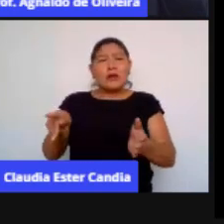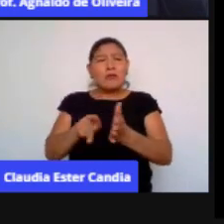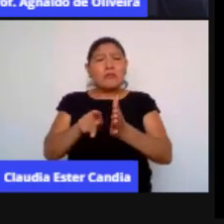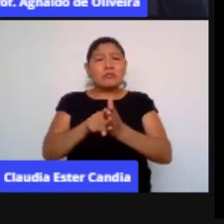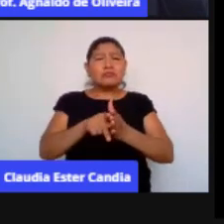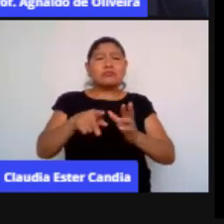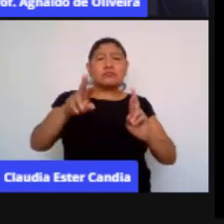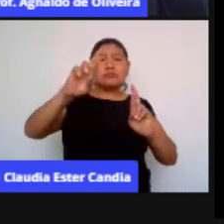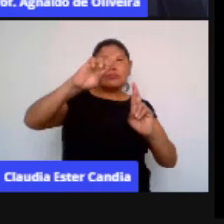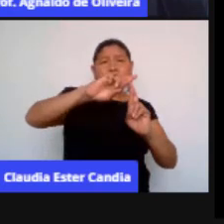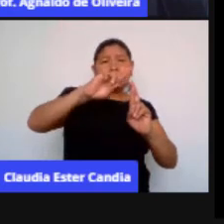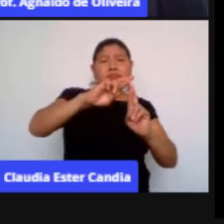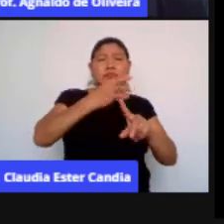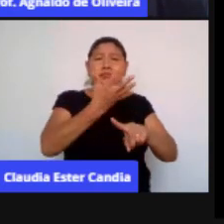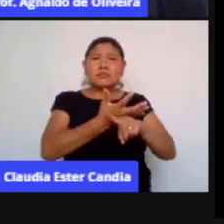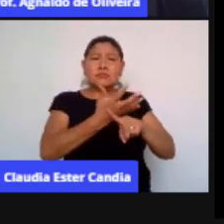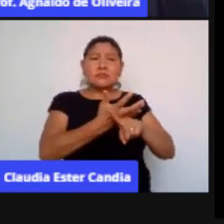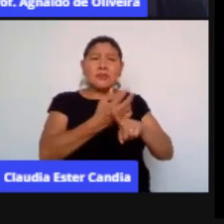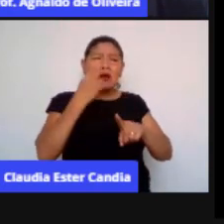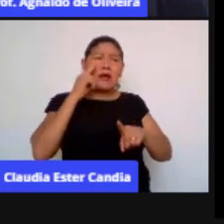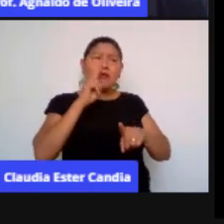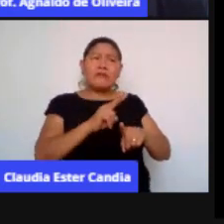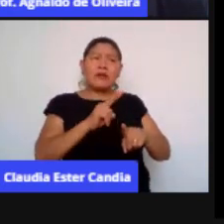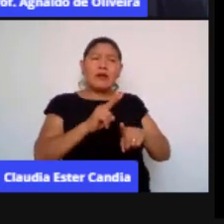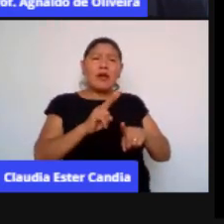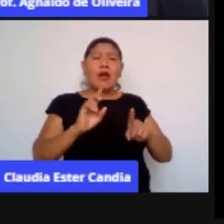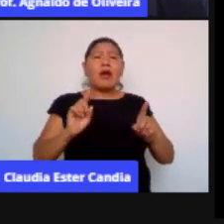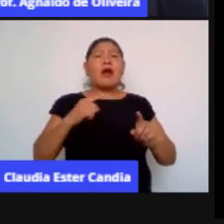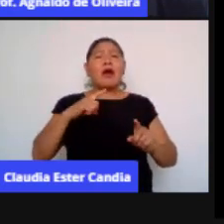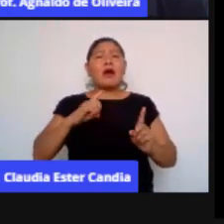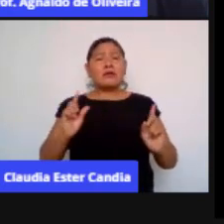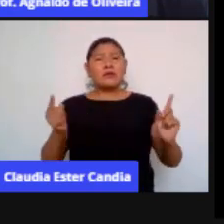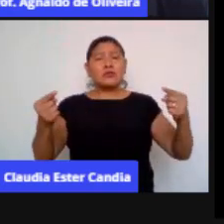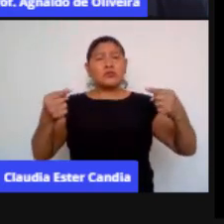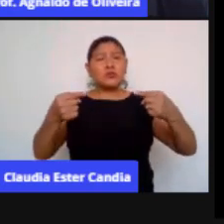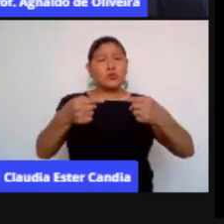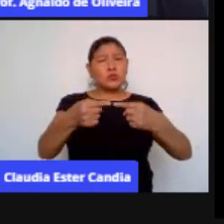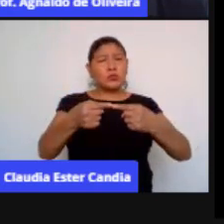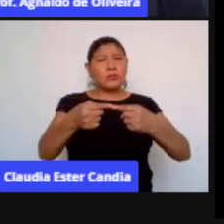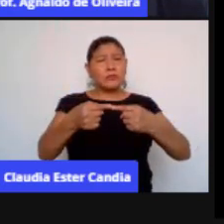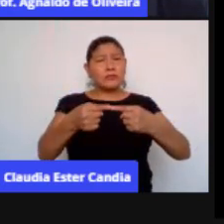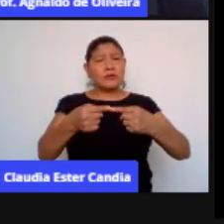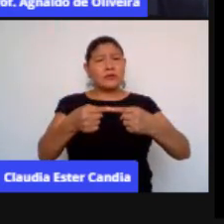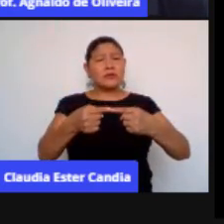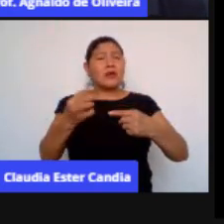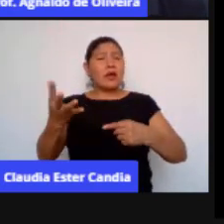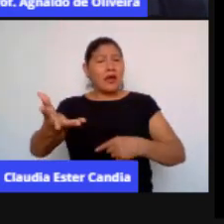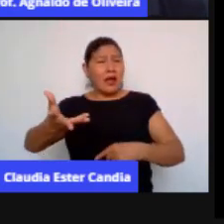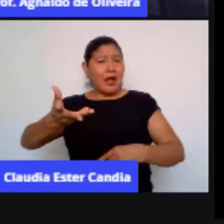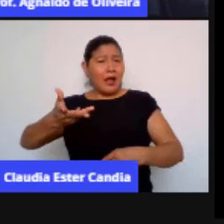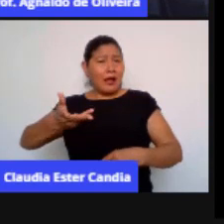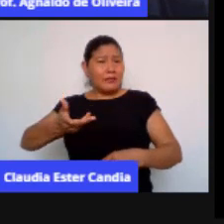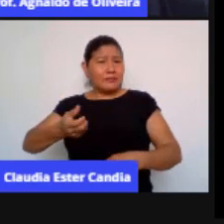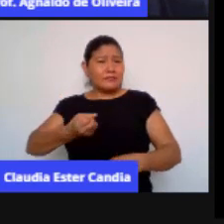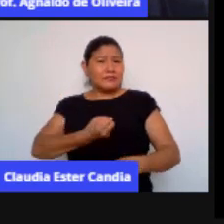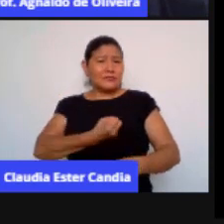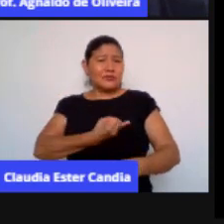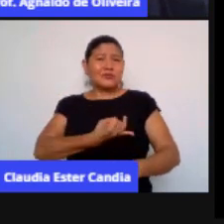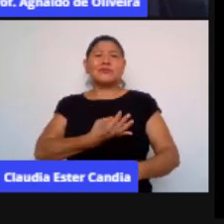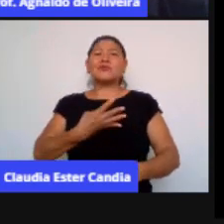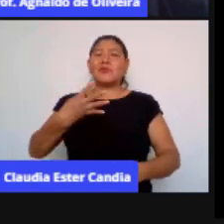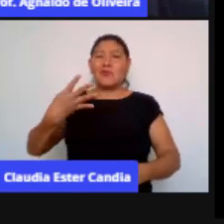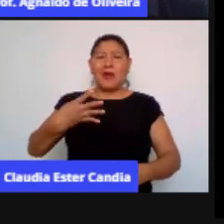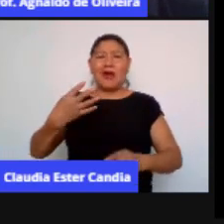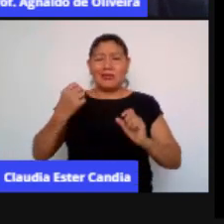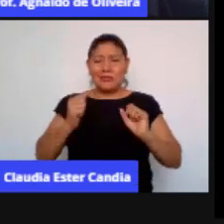de matemática, que diz respeito a essa habilidade 3 e essa habilidade 4. O que está sendo recomendado que eu faça lá? Então, eu posso, ao invés